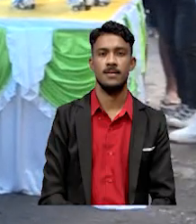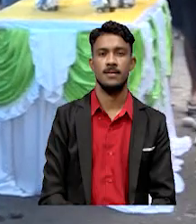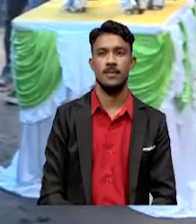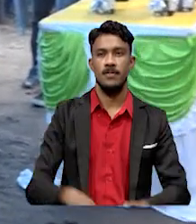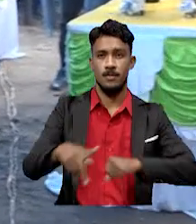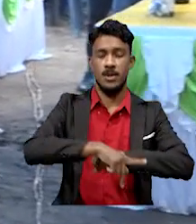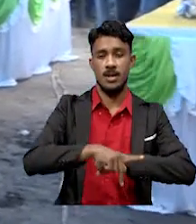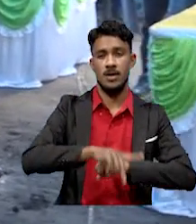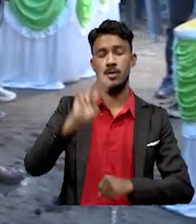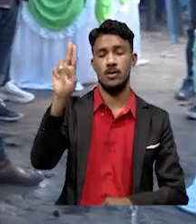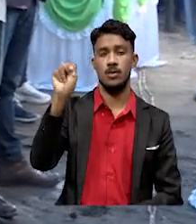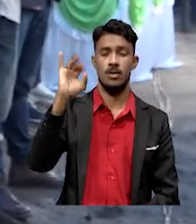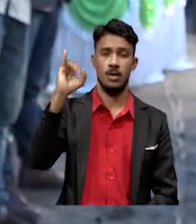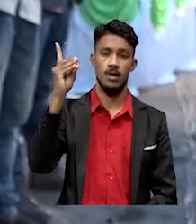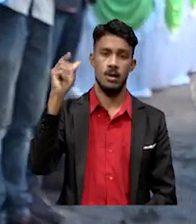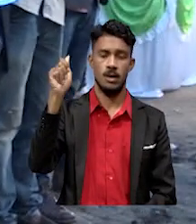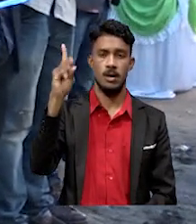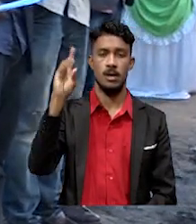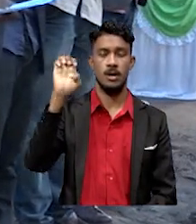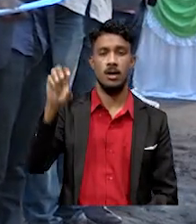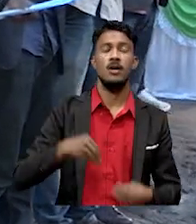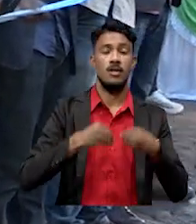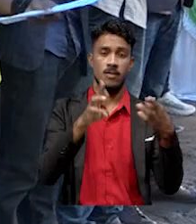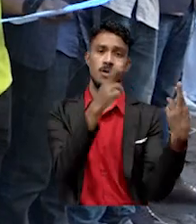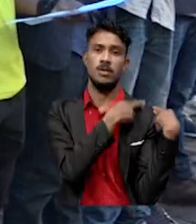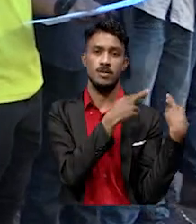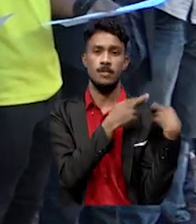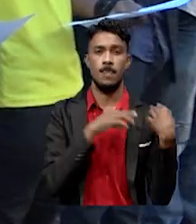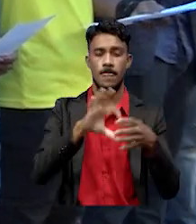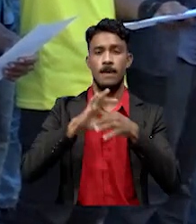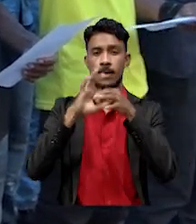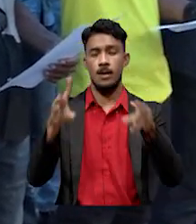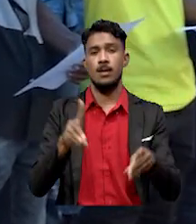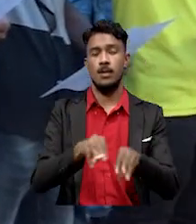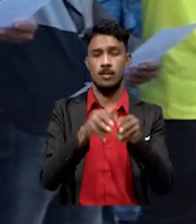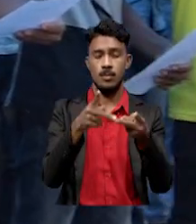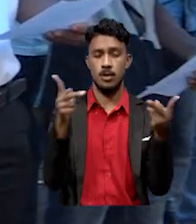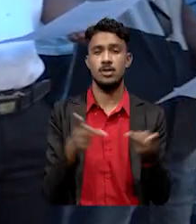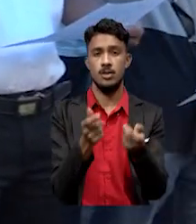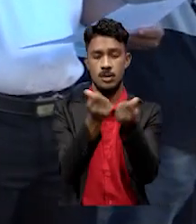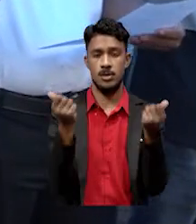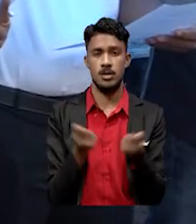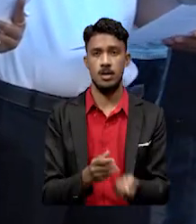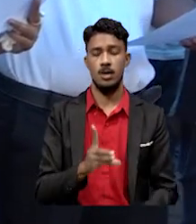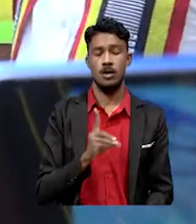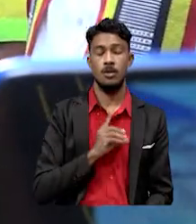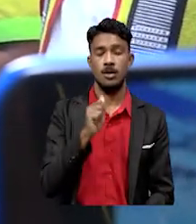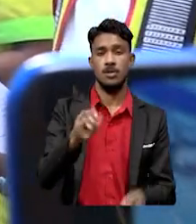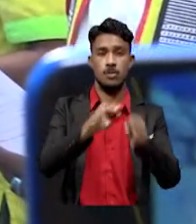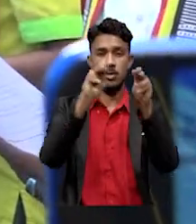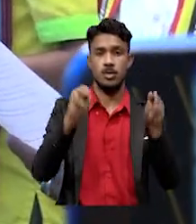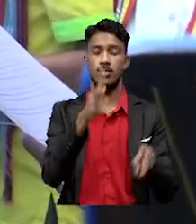Partido Unidade de Desenvolvimento Democrático foi posto pela estrutura e a posto administrativo Dom Aleixo, município de Lim. Presidente